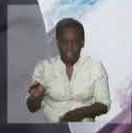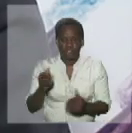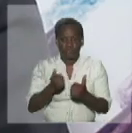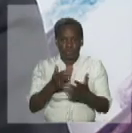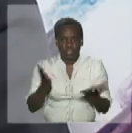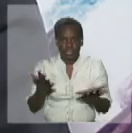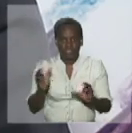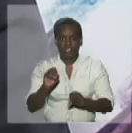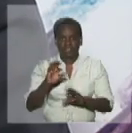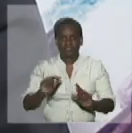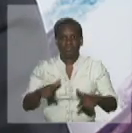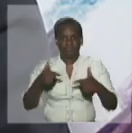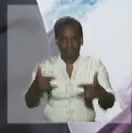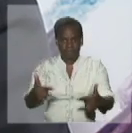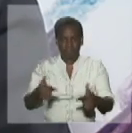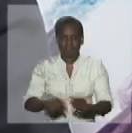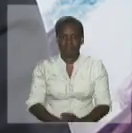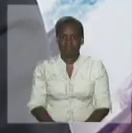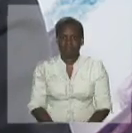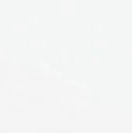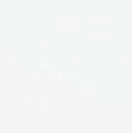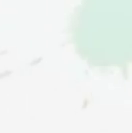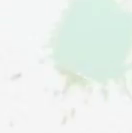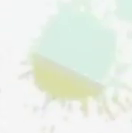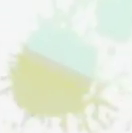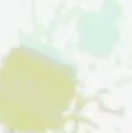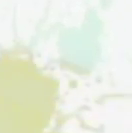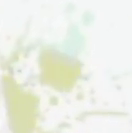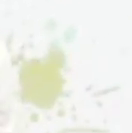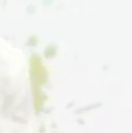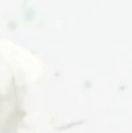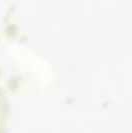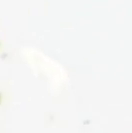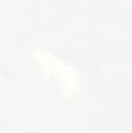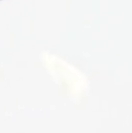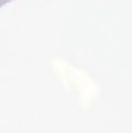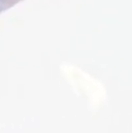Ensinam. Está no ar o Educação.